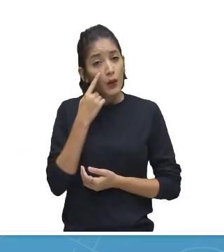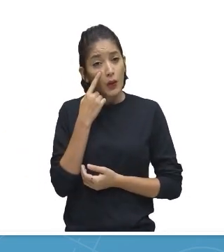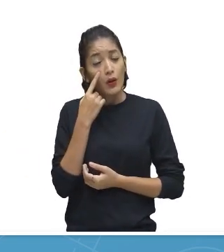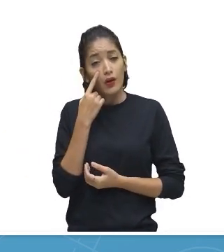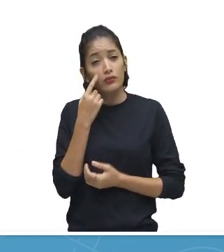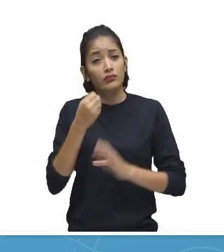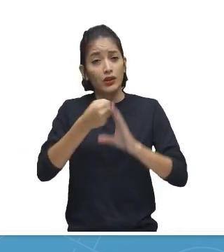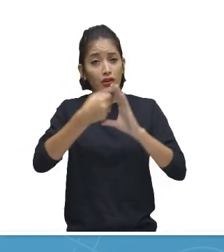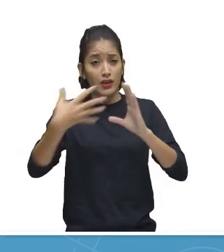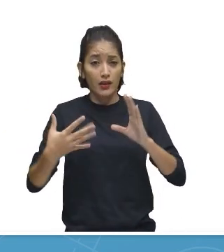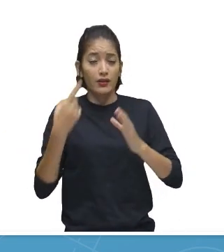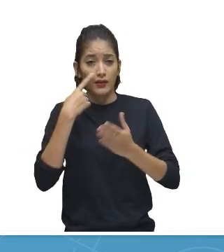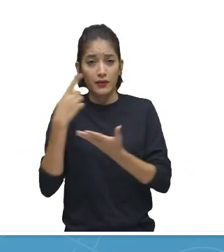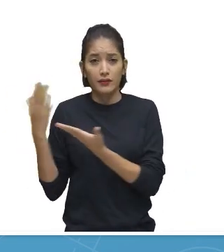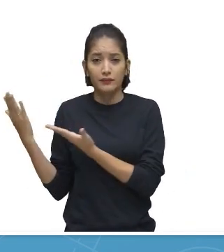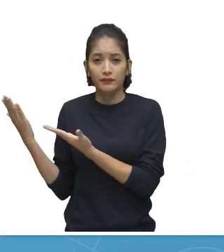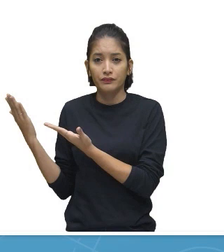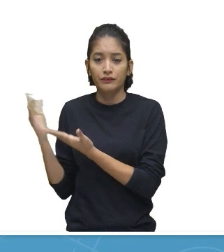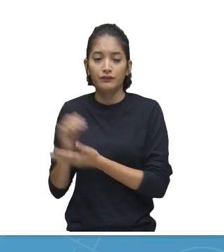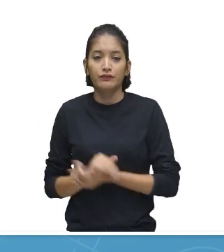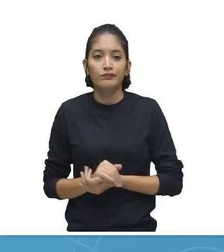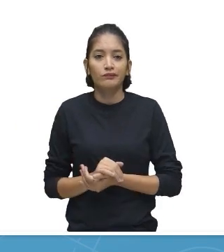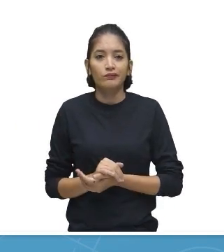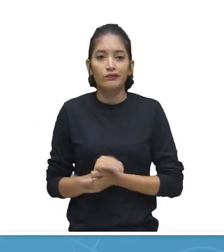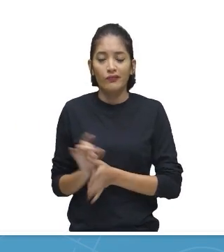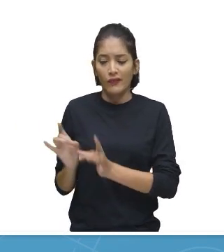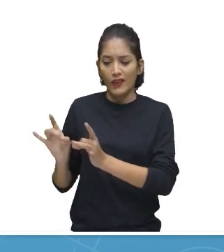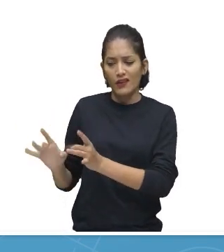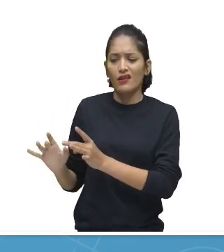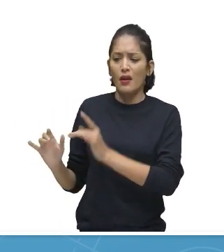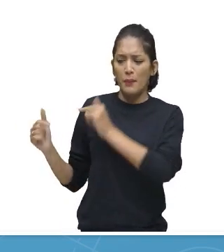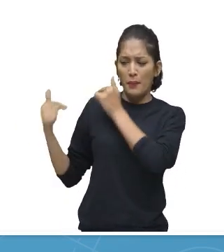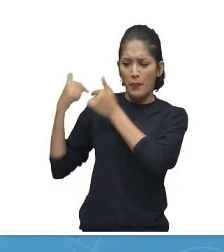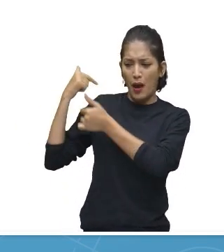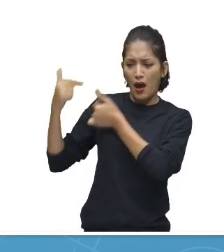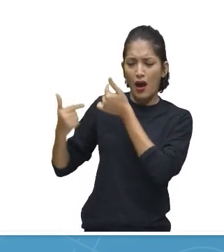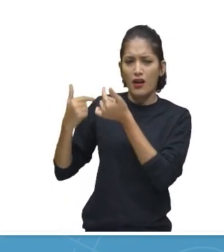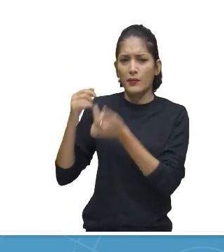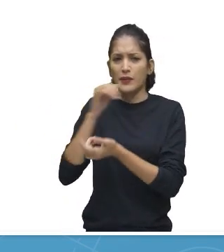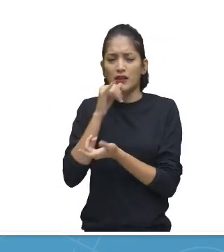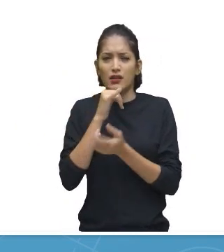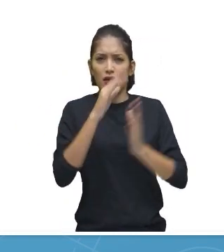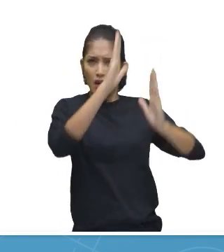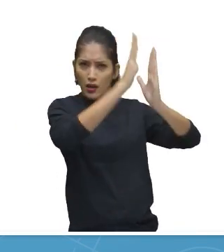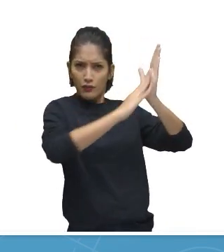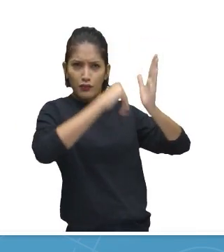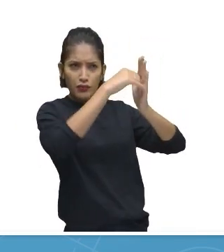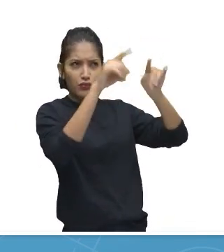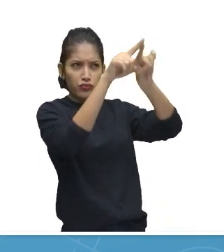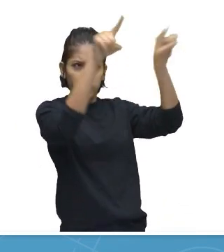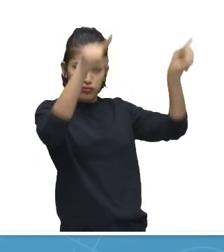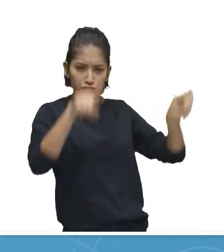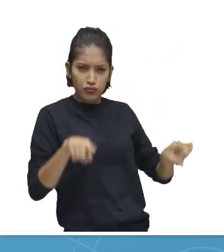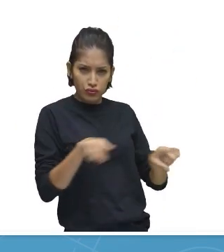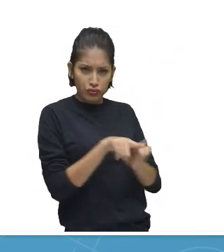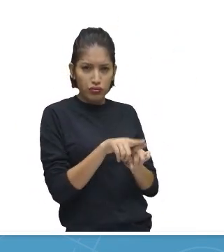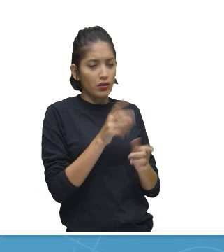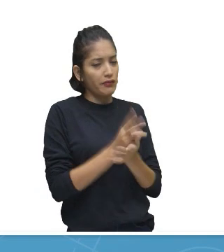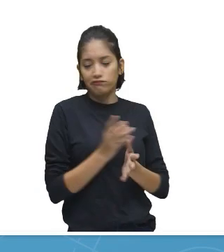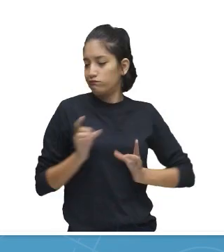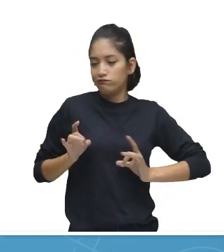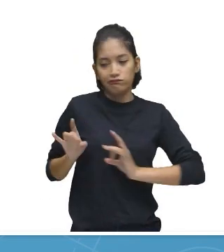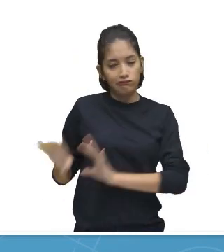arte contemporânea. O abandono dos suportes tradicionais das telas, né, aquelas pinturas sempre nas telas, eles